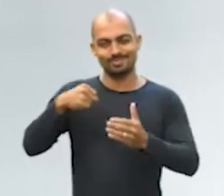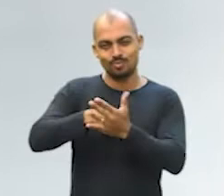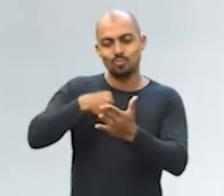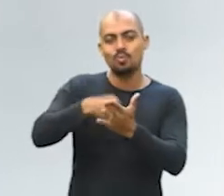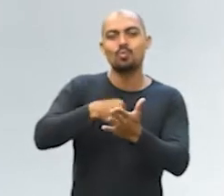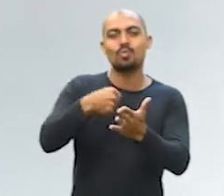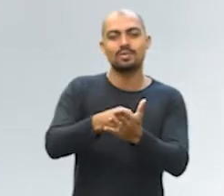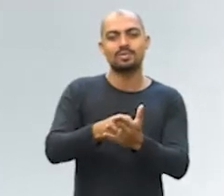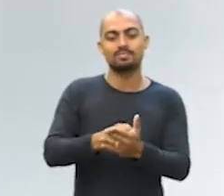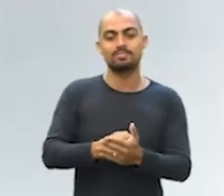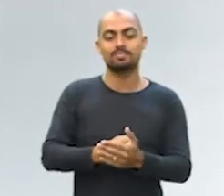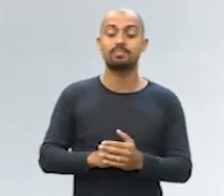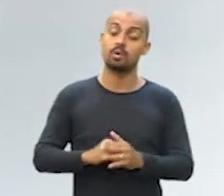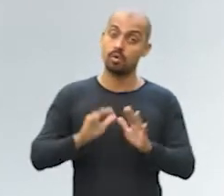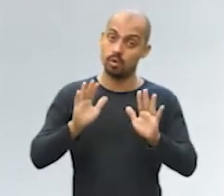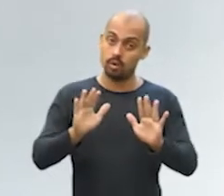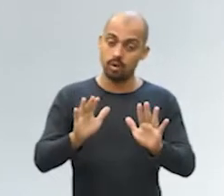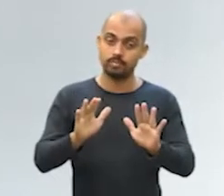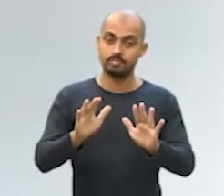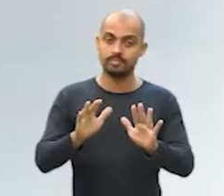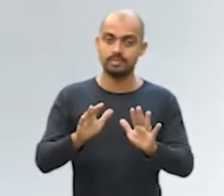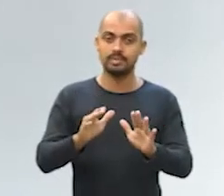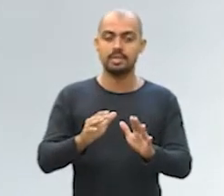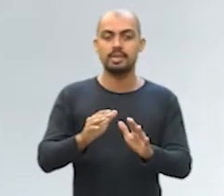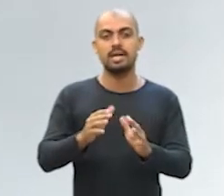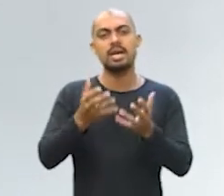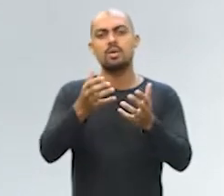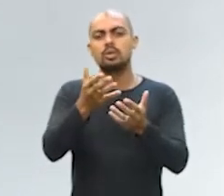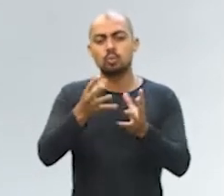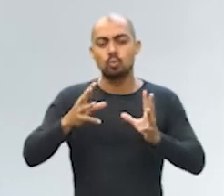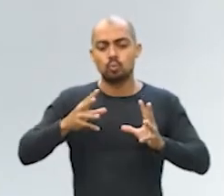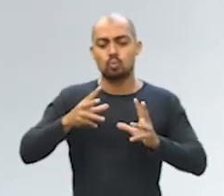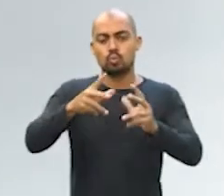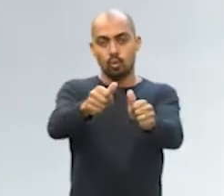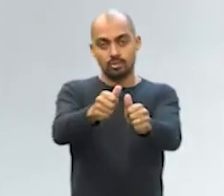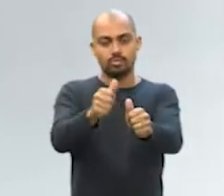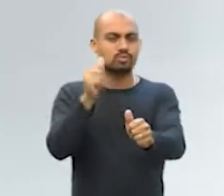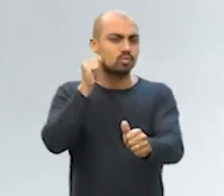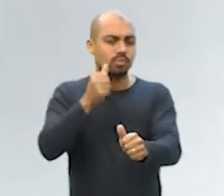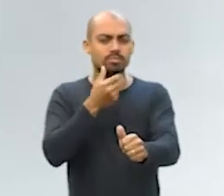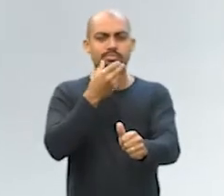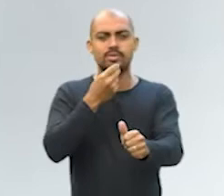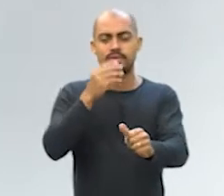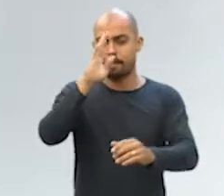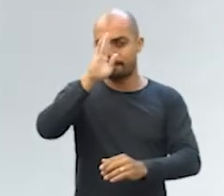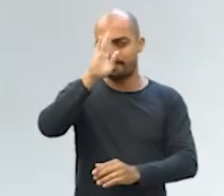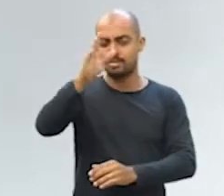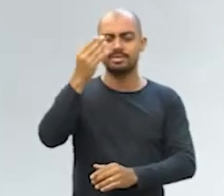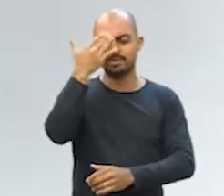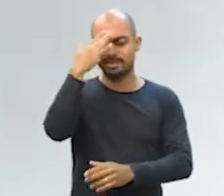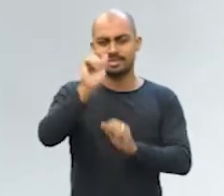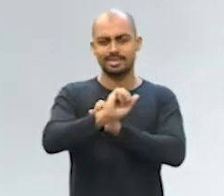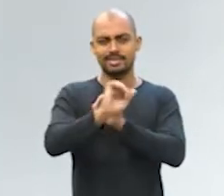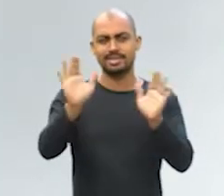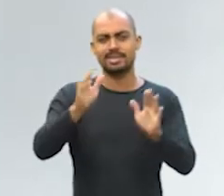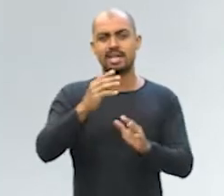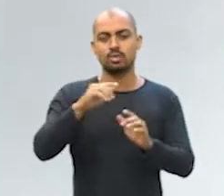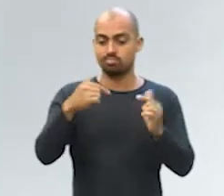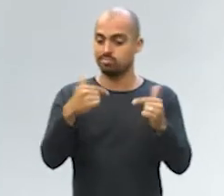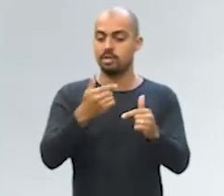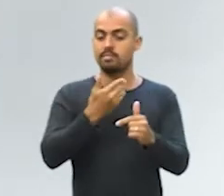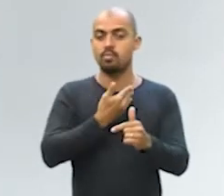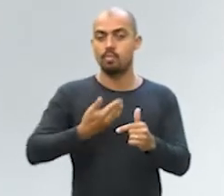nossa luta. Gente, olha, quero contar com todas e todos, principalmente com aqueles que entendem que os serviços